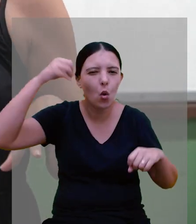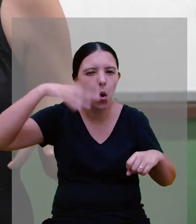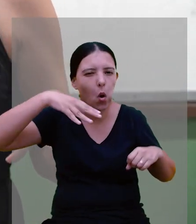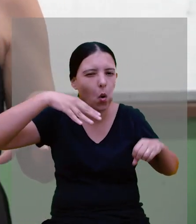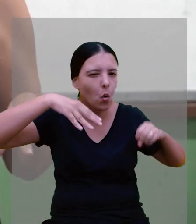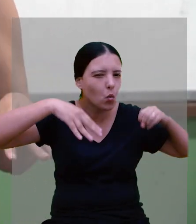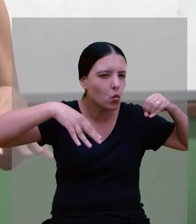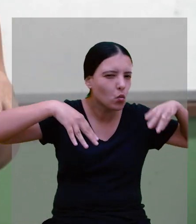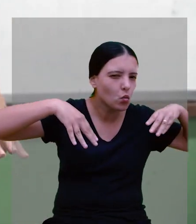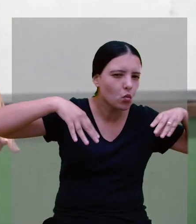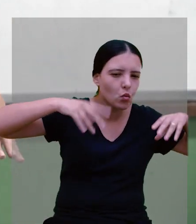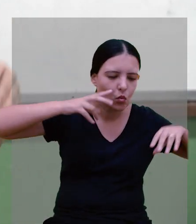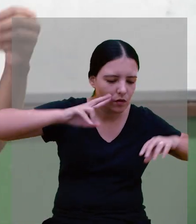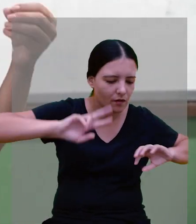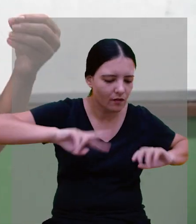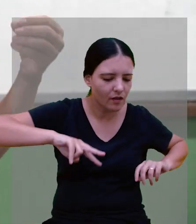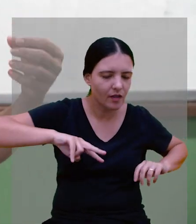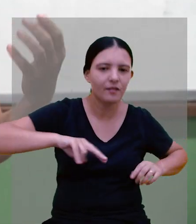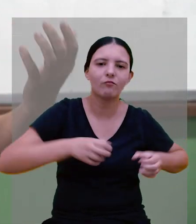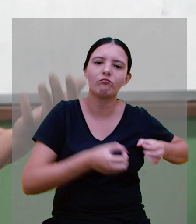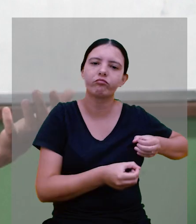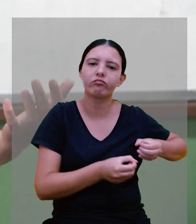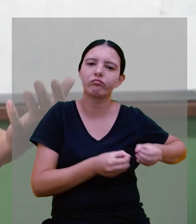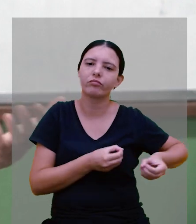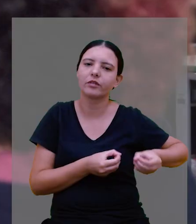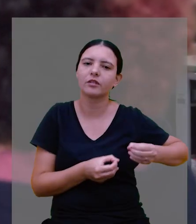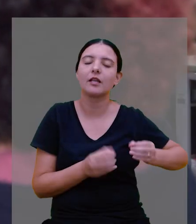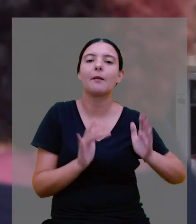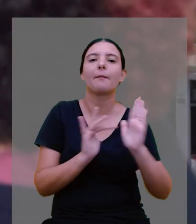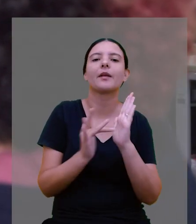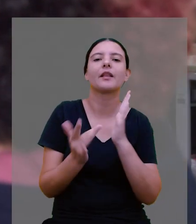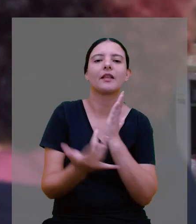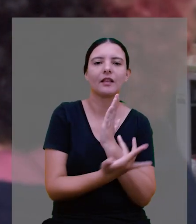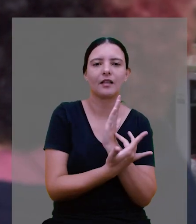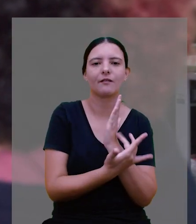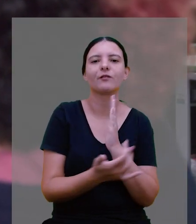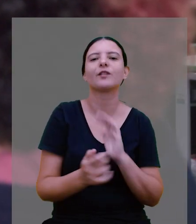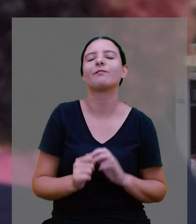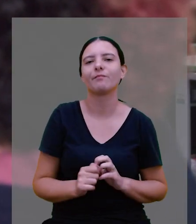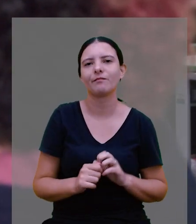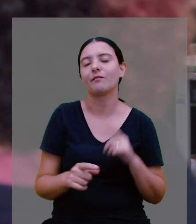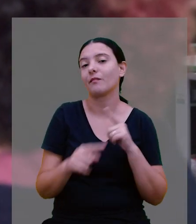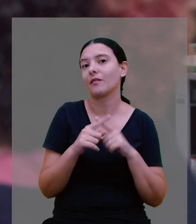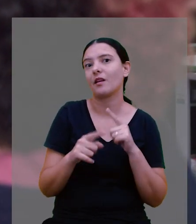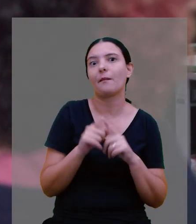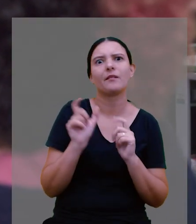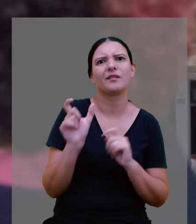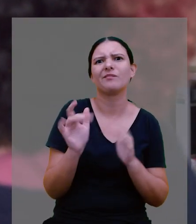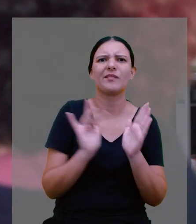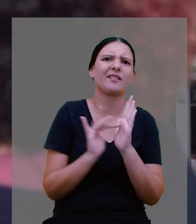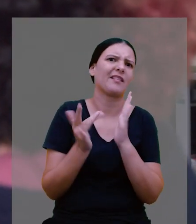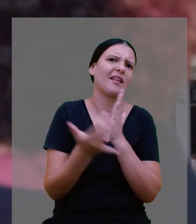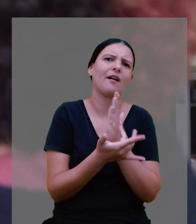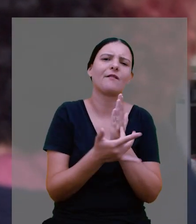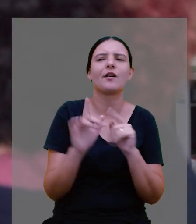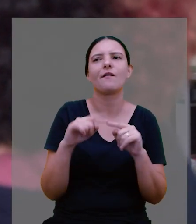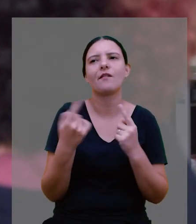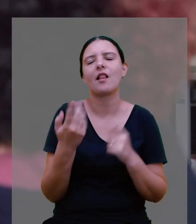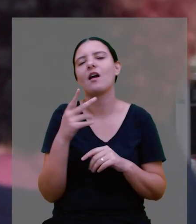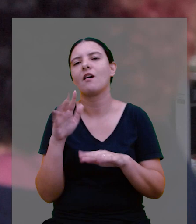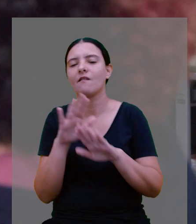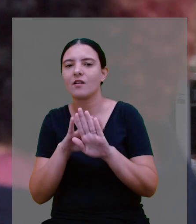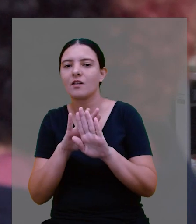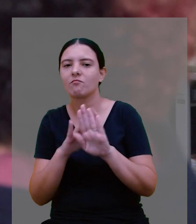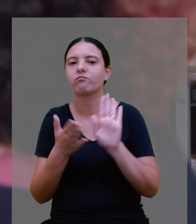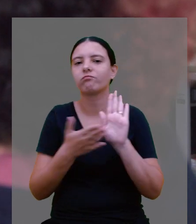assim, né? Isso se chama metáfora. Mas eu nem sabia que palavra metáfora é essa. Metáfora é quando você diz uma coisa que quer dizer